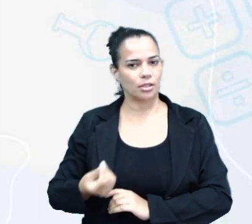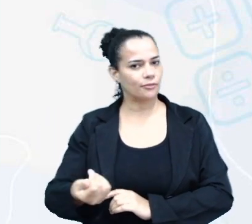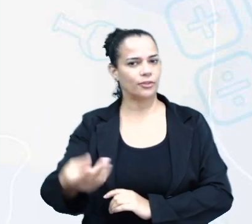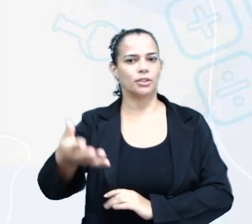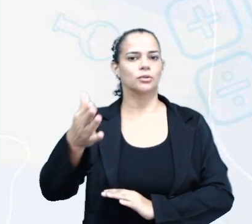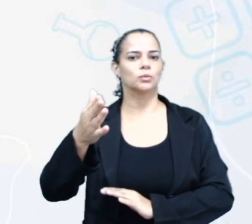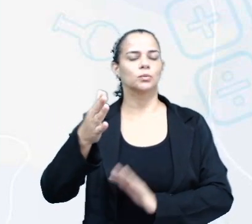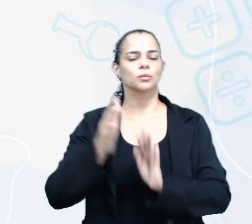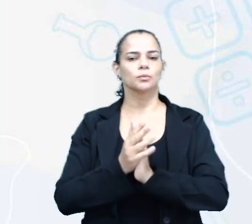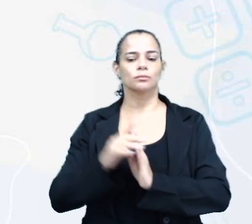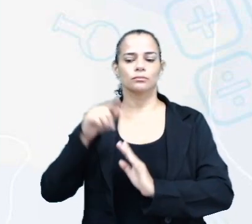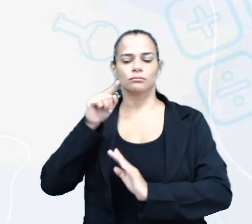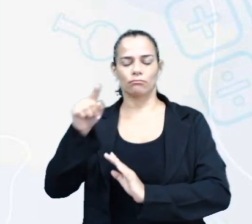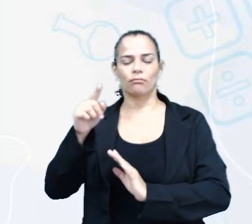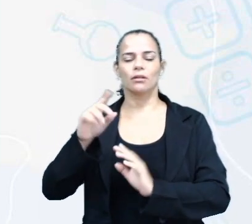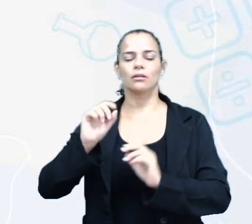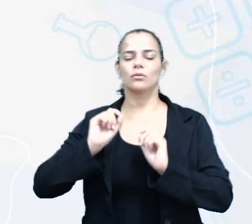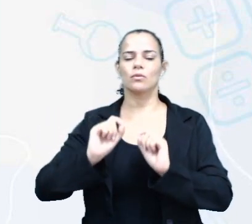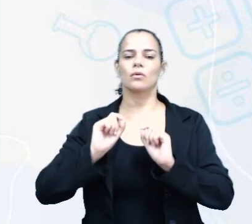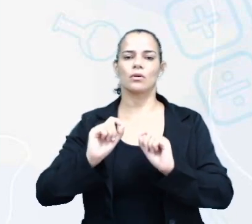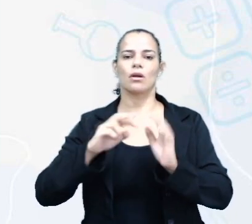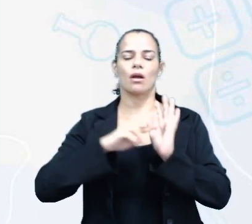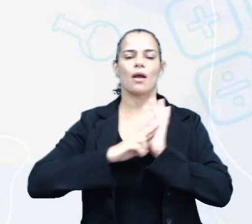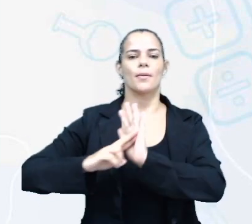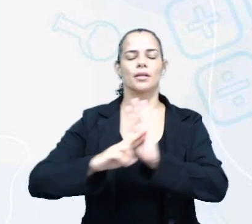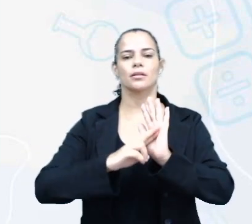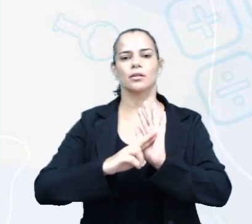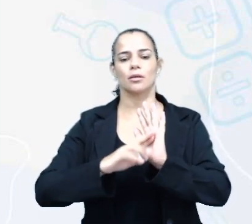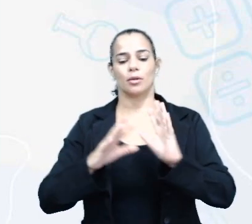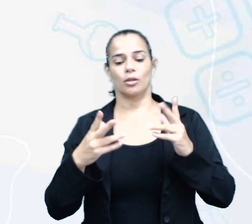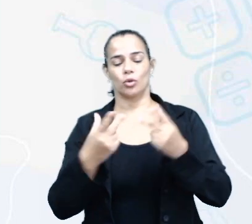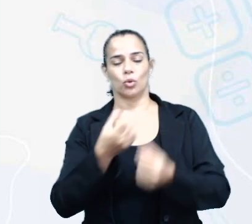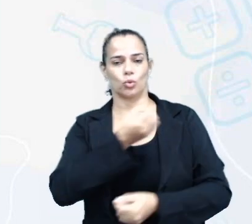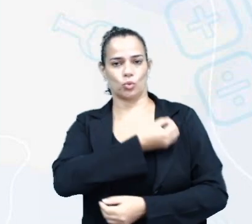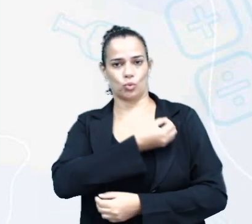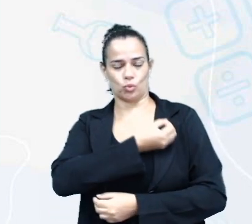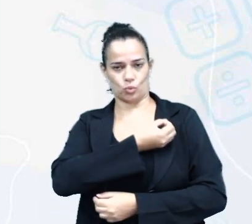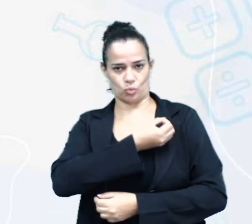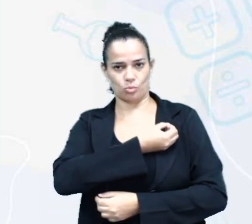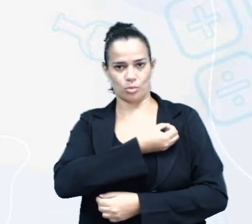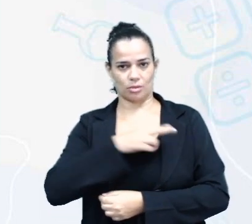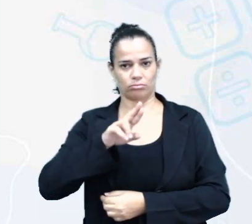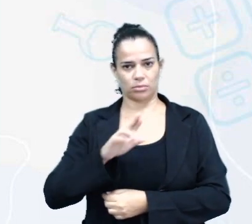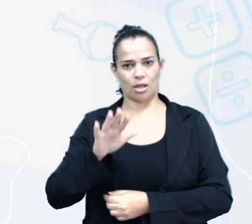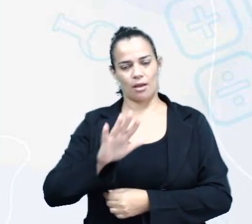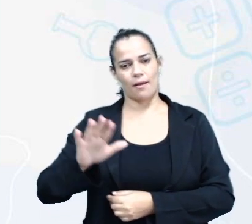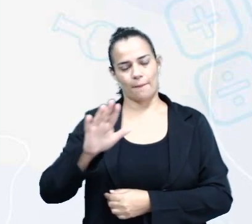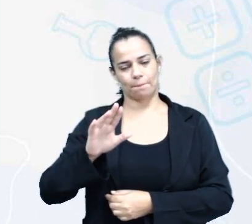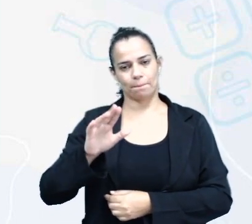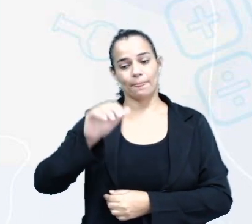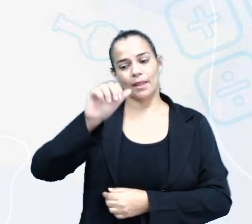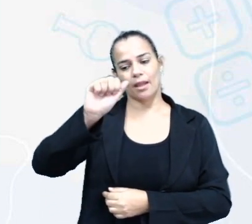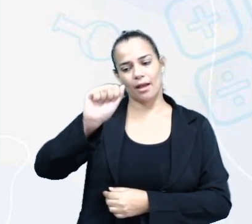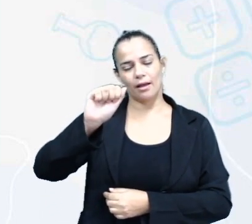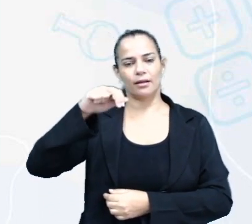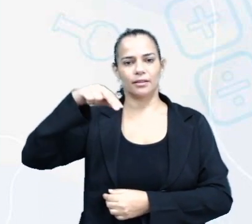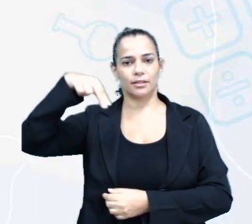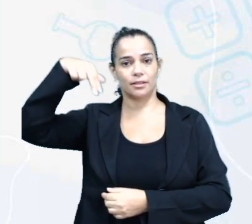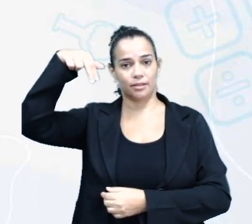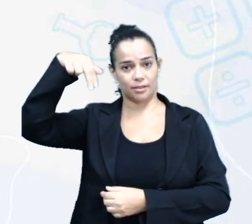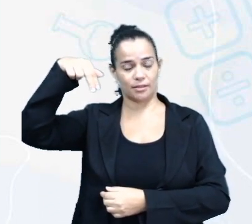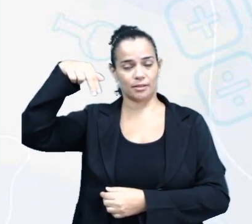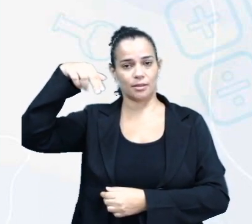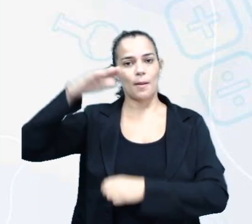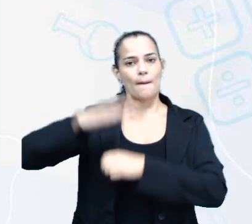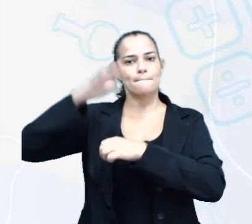Então isso serve para todo número real A e N maior que 1. Esse N é